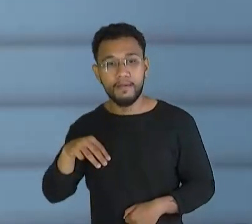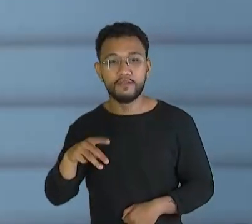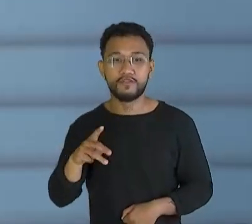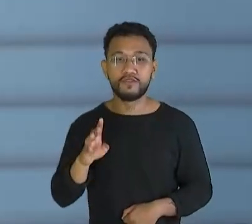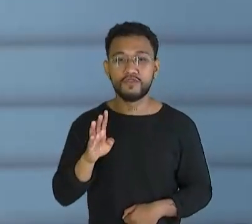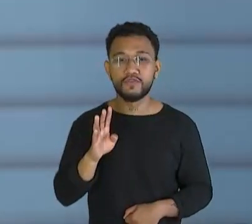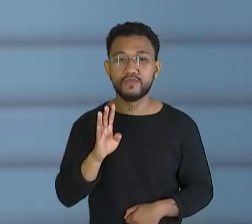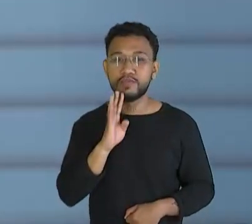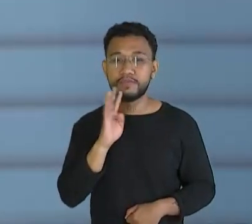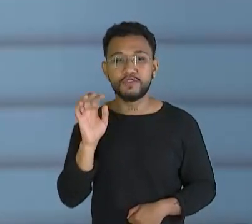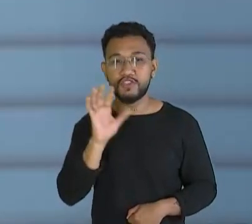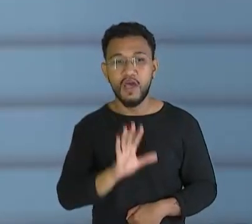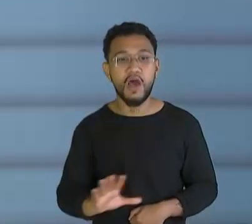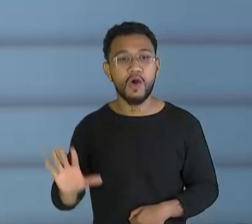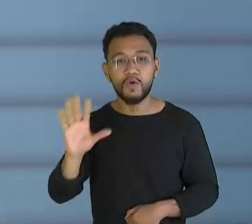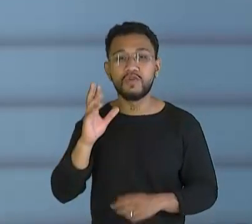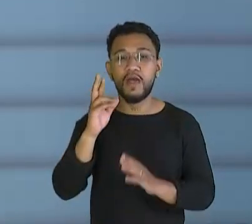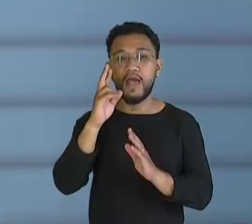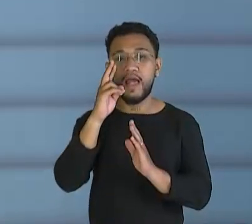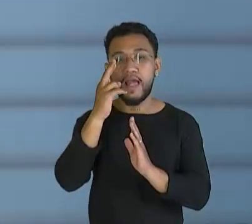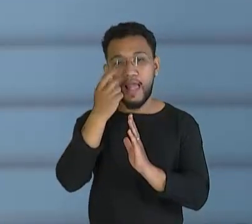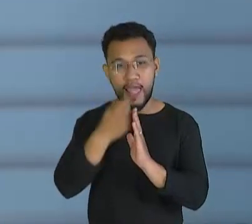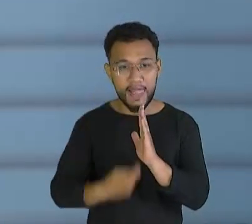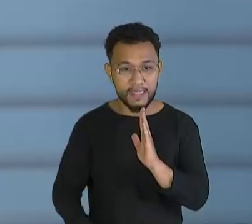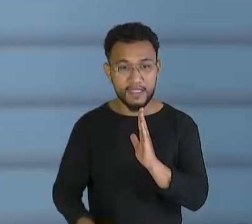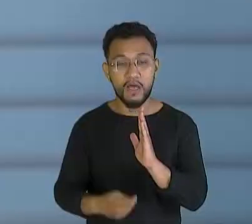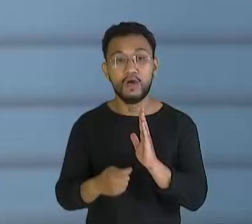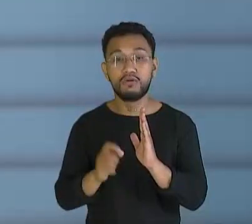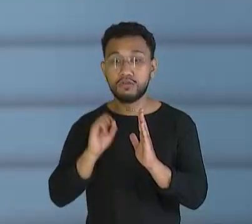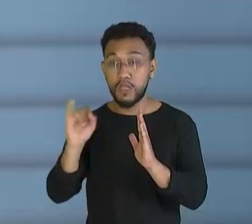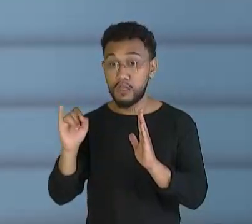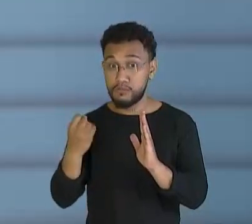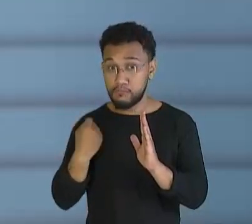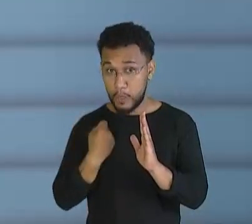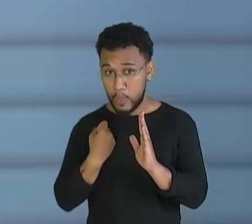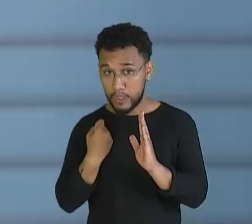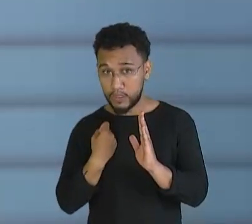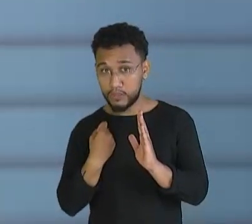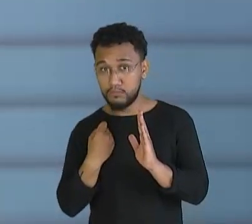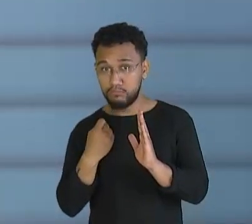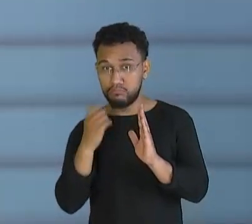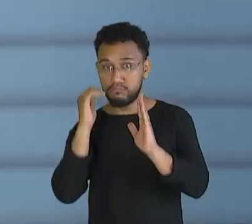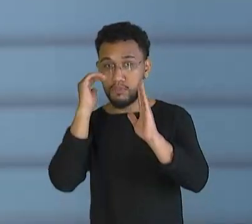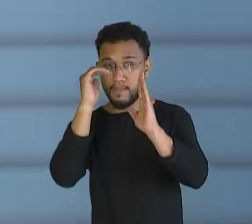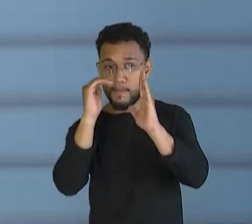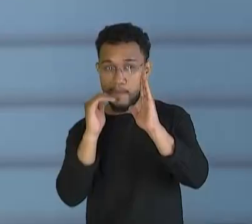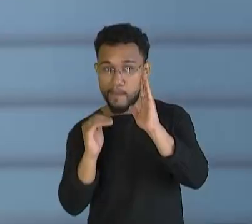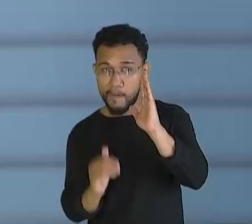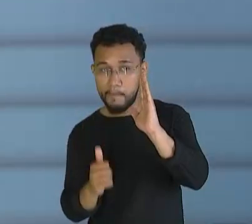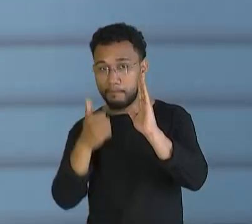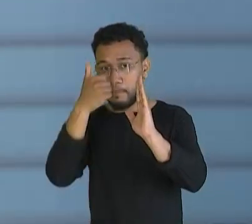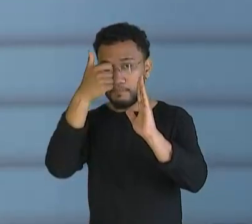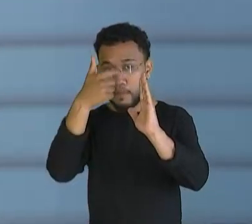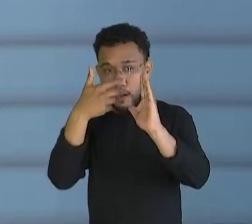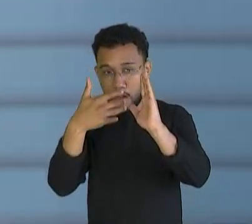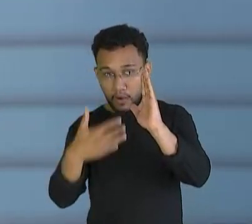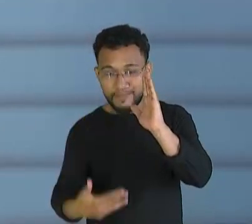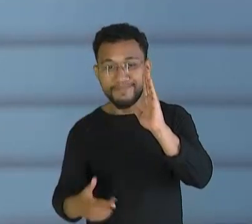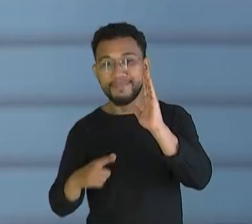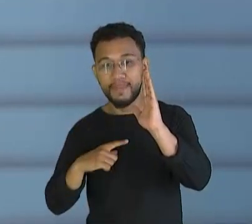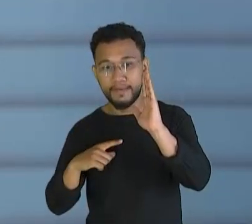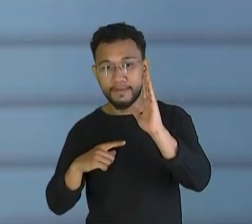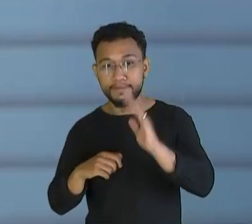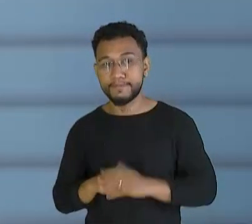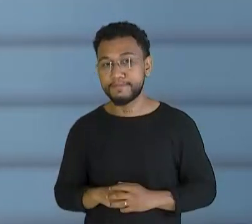gerais, redação. Legal. Aí, de acordo com a pontuação que a pessoa faz em cada etapa, ela é classificada